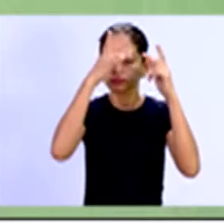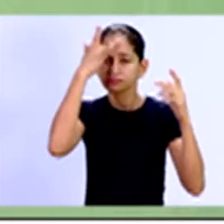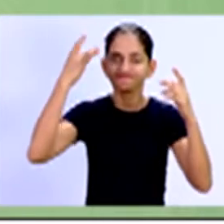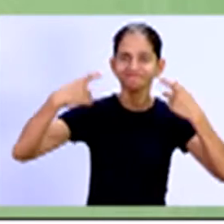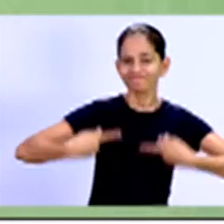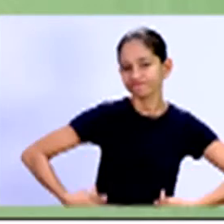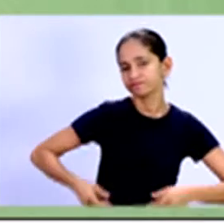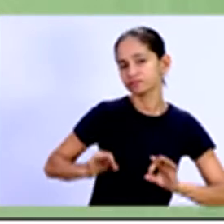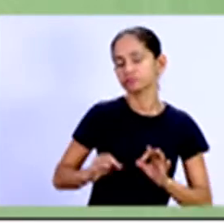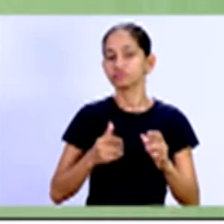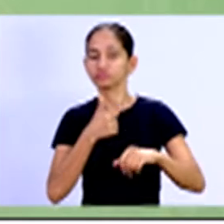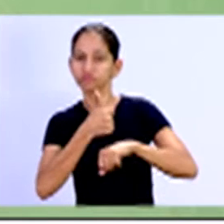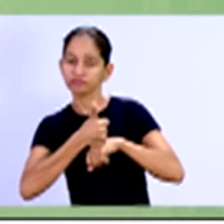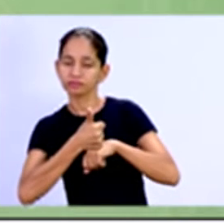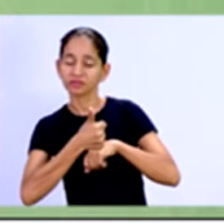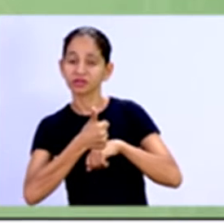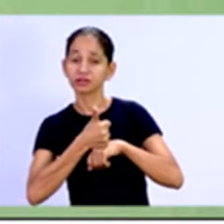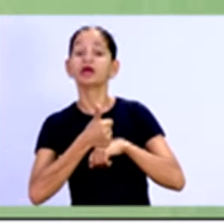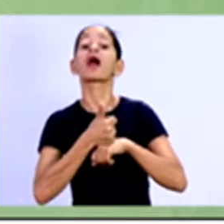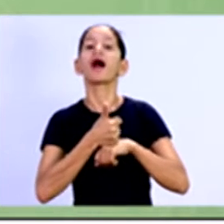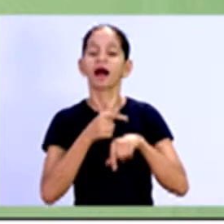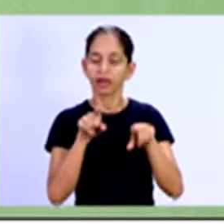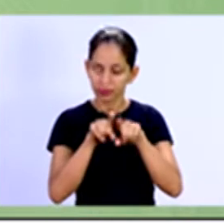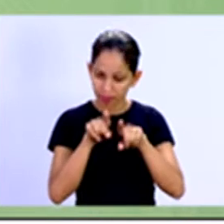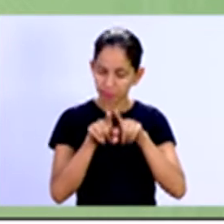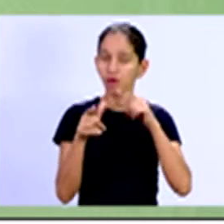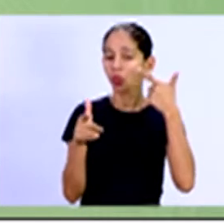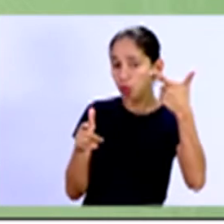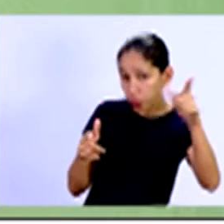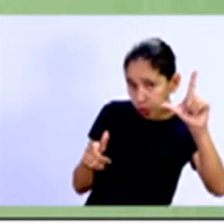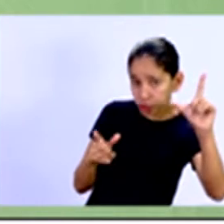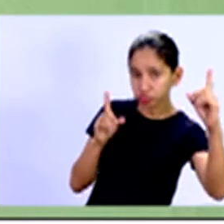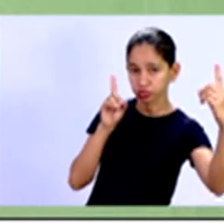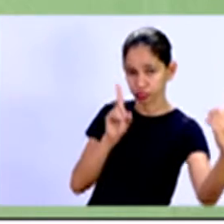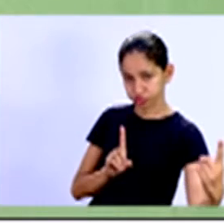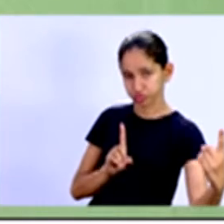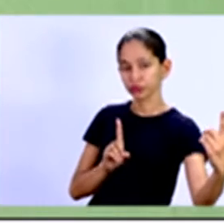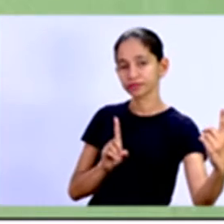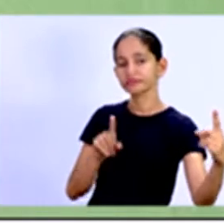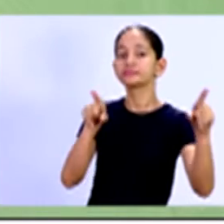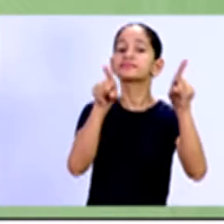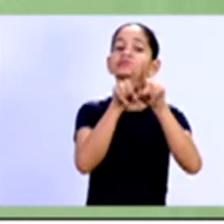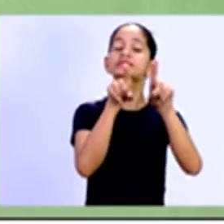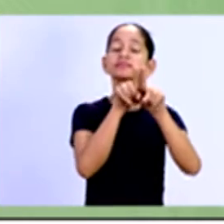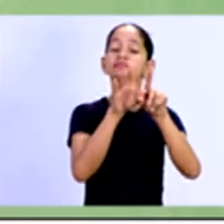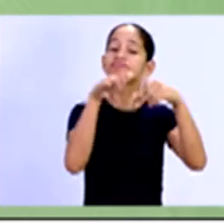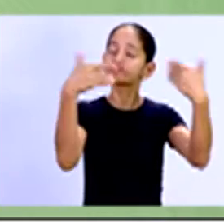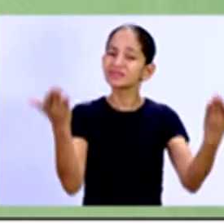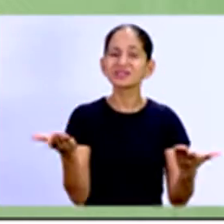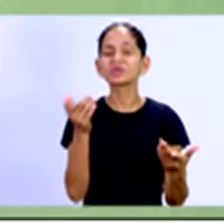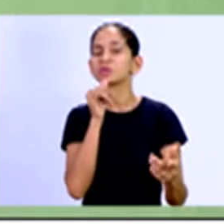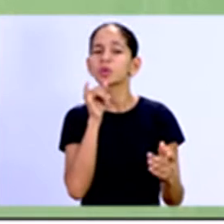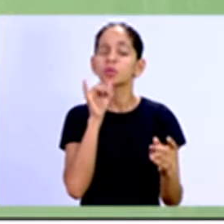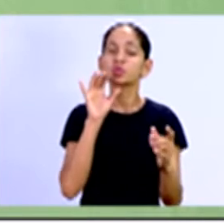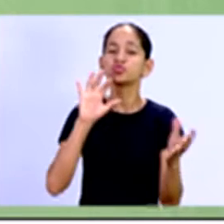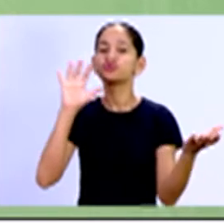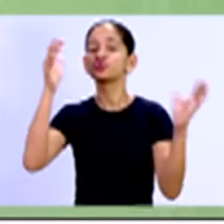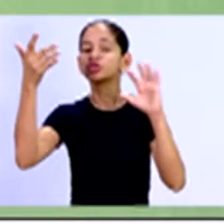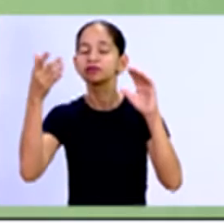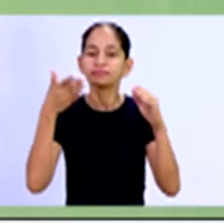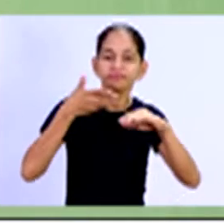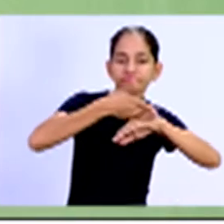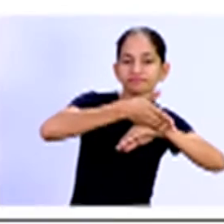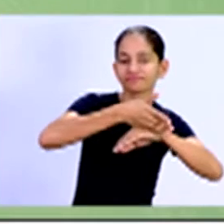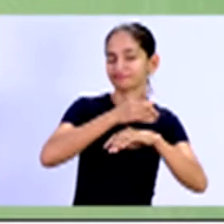pessoa como na do outro, como fim e não como meio. A partir dessa citação de Kant,